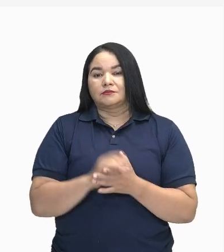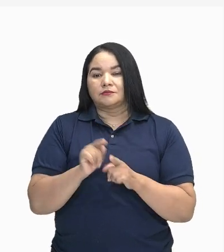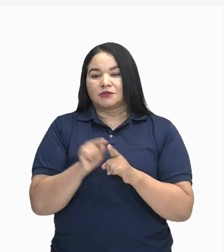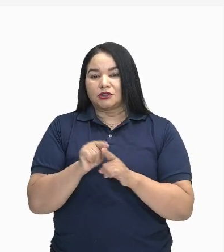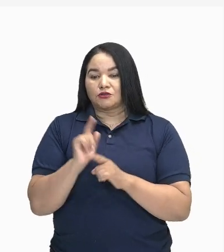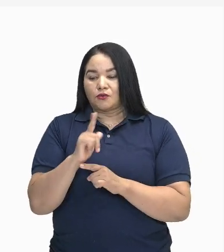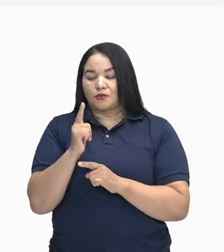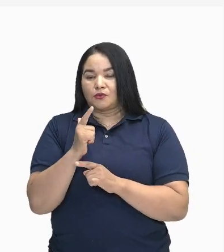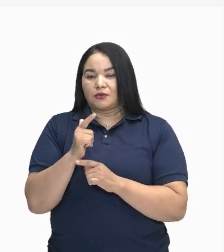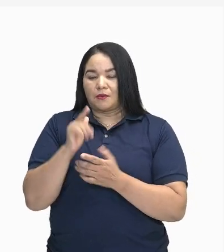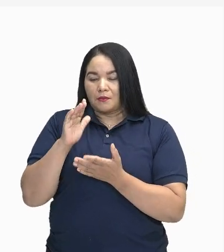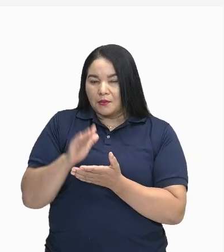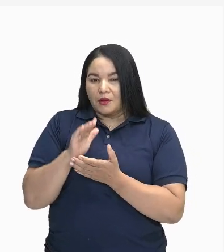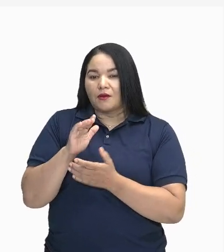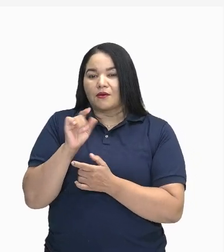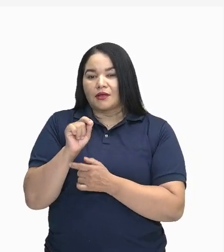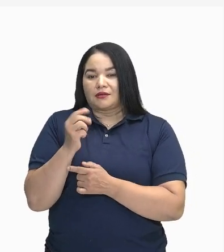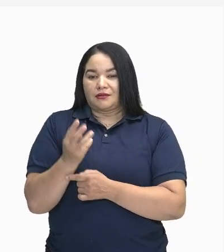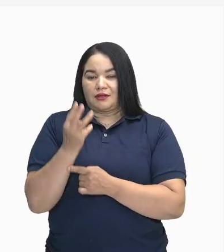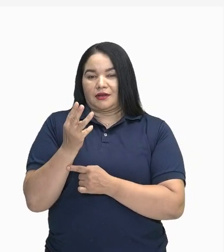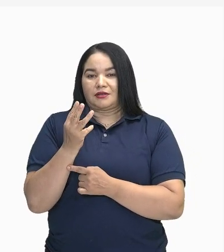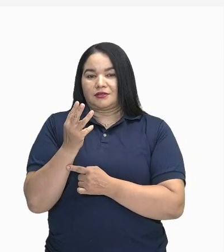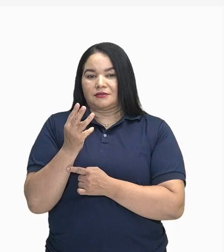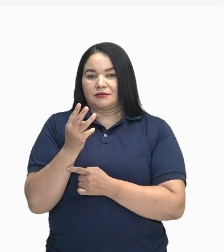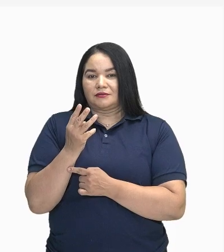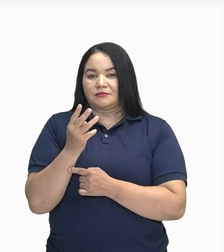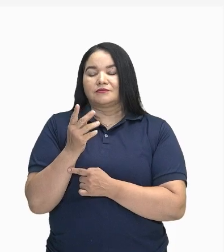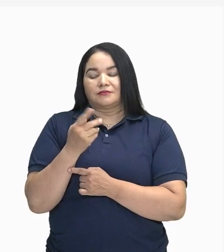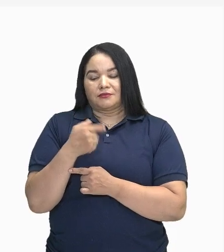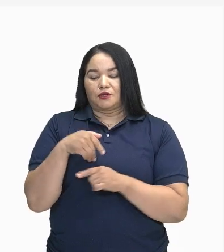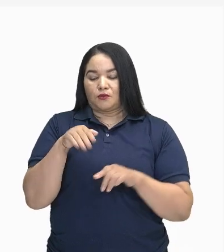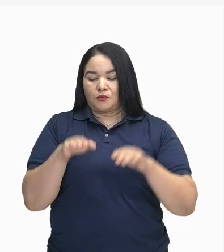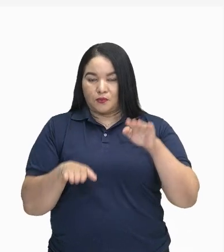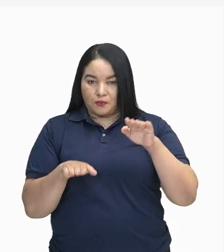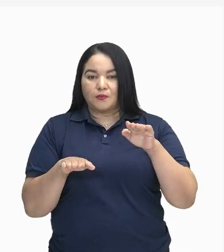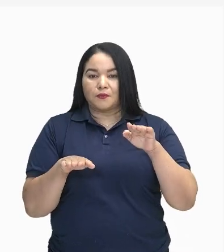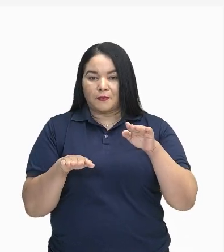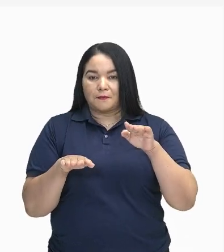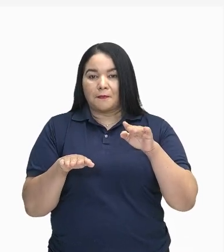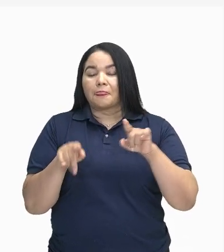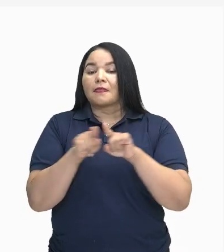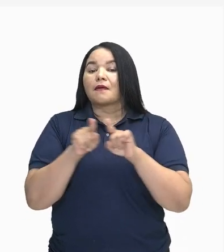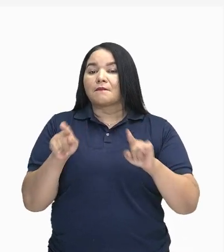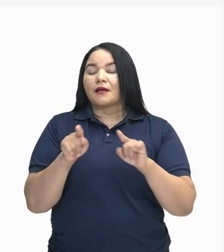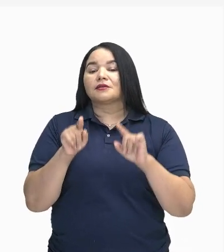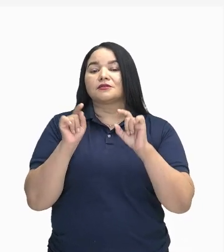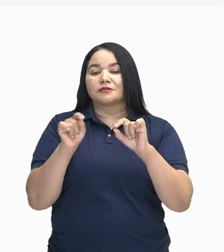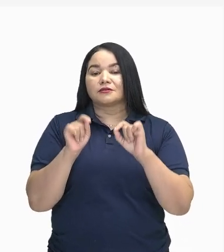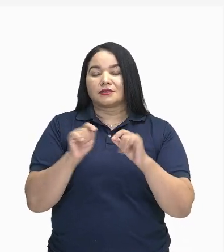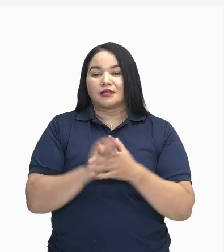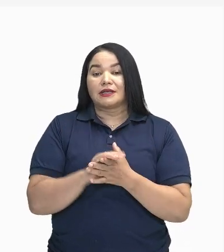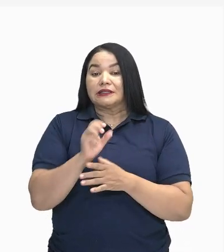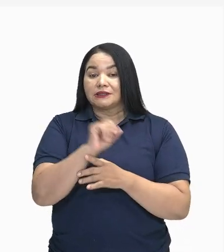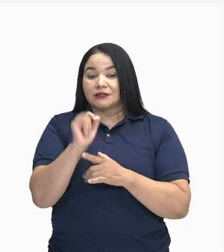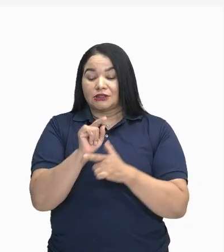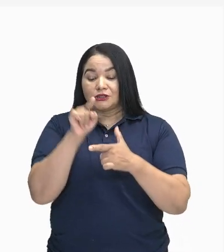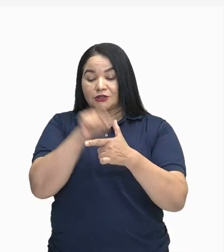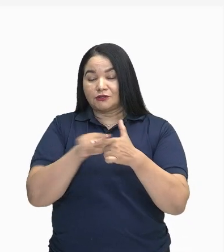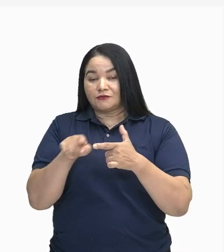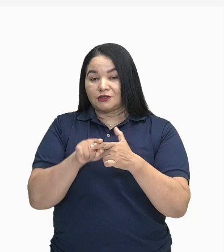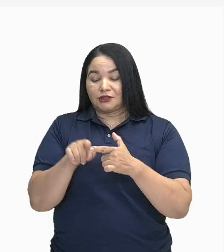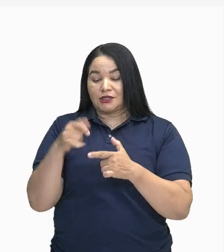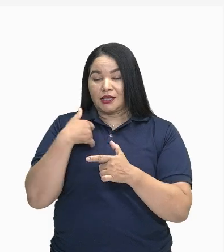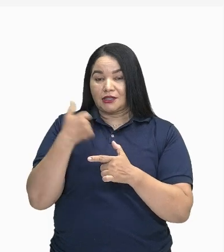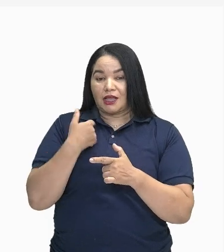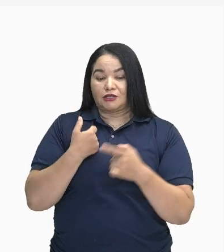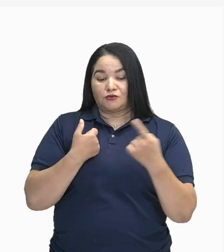tem 3. Fátima é bem mais nova do que Luísa, né? Mas quando a gente divide a idade de Luísa pela idade de Fátima, ou